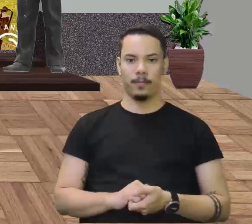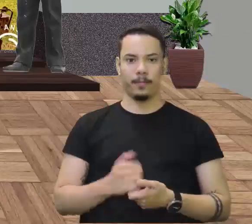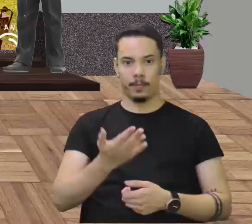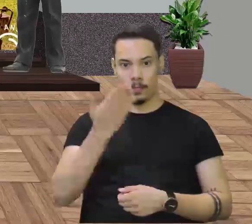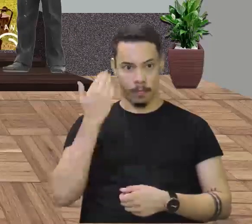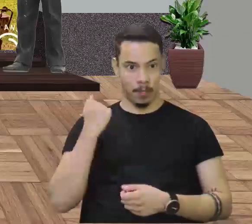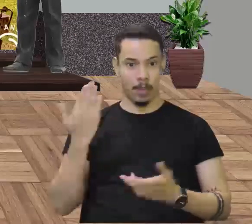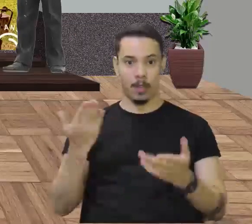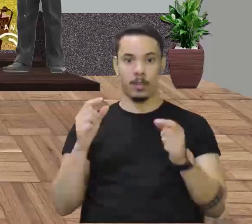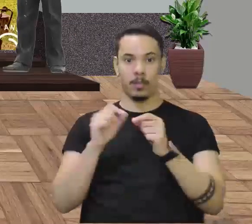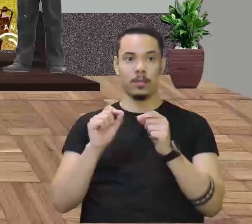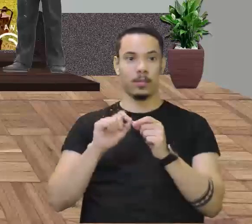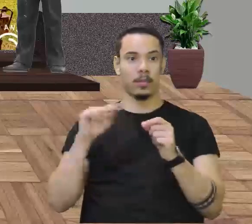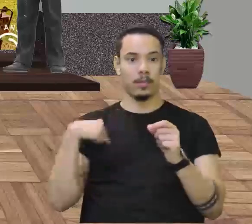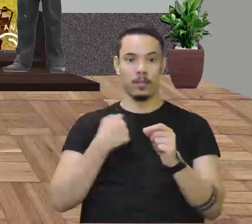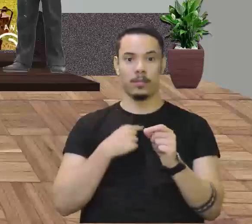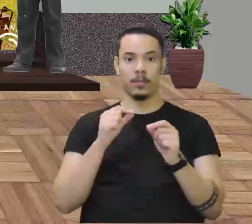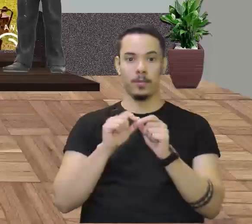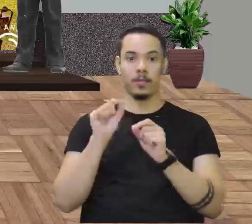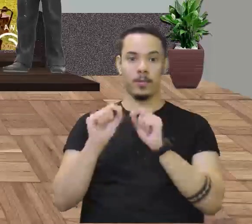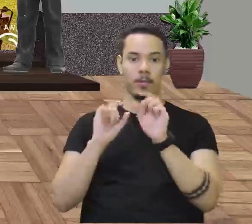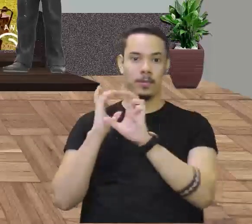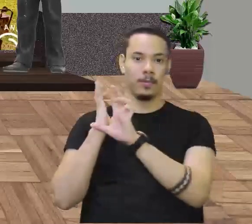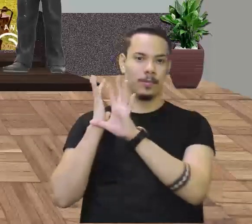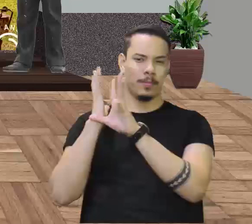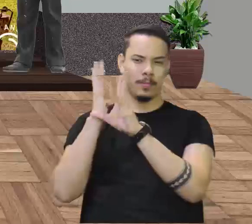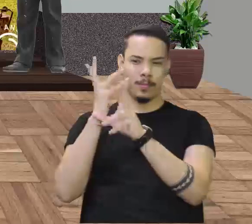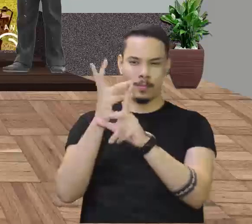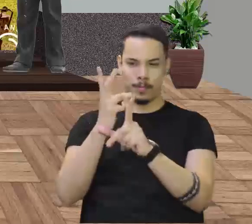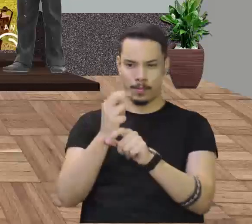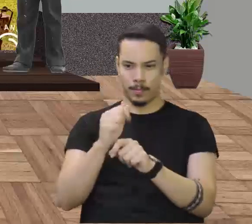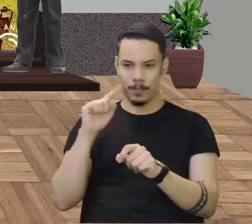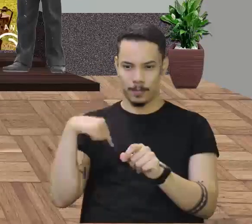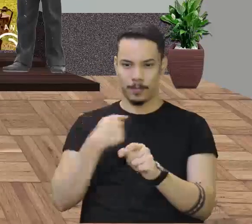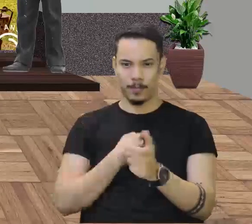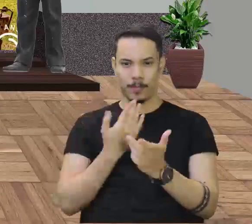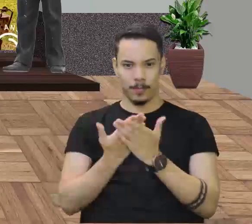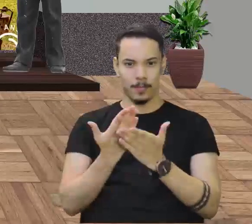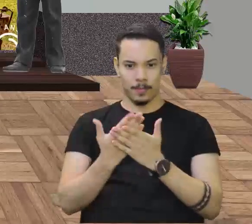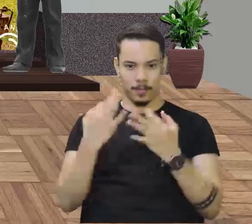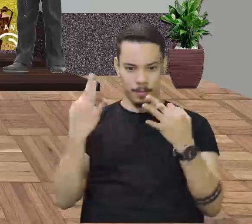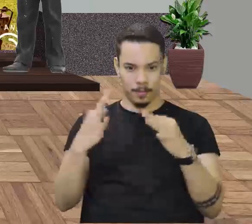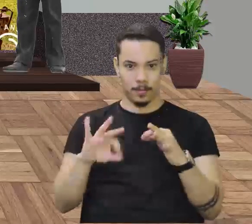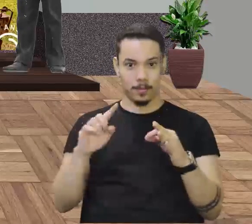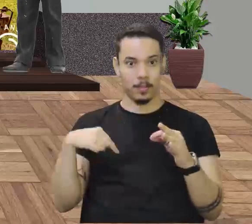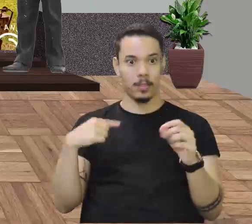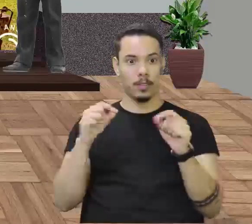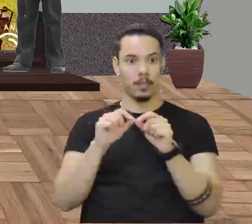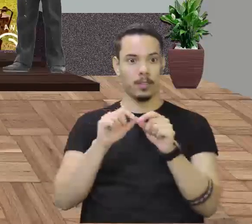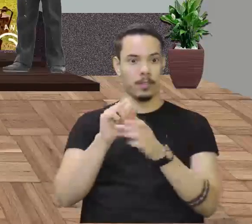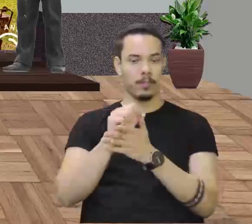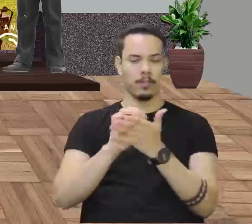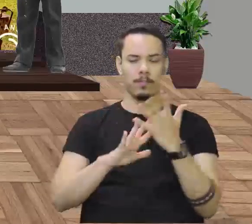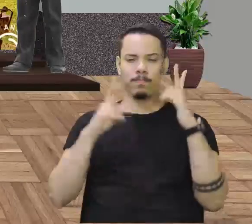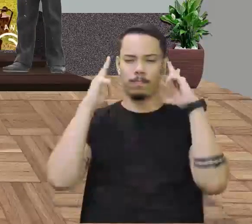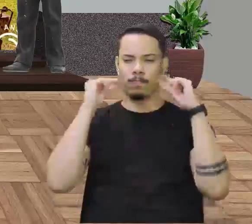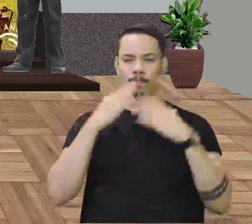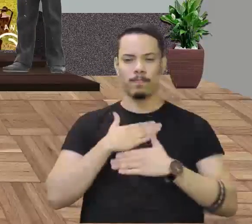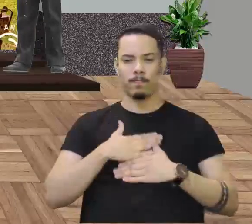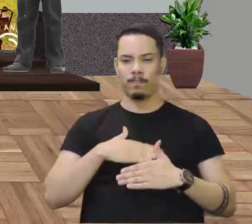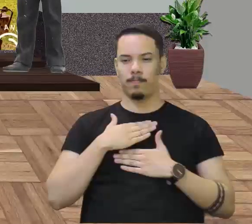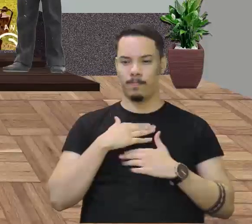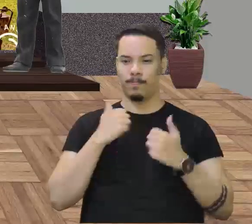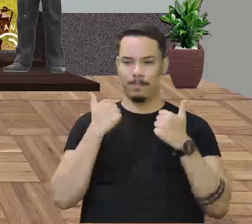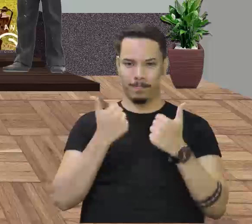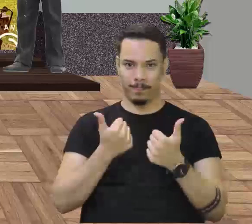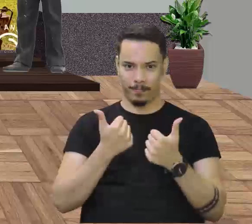Vem comigo, aluno, que nós vamos fazer agora aquela revisão de nossa aula, para nós fazermos uma atividade bem tranquila, bem